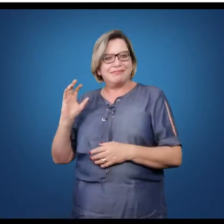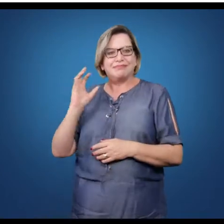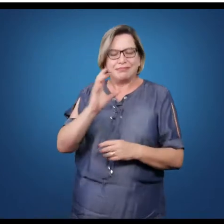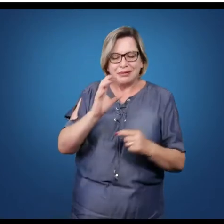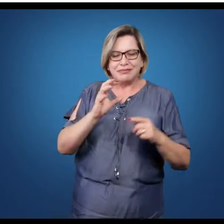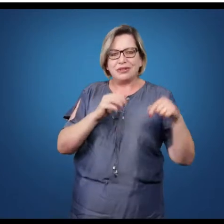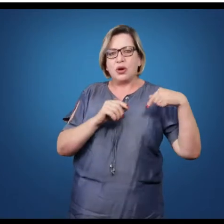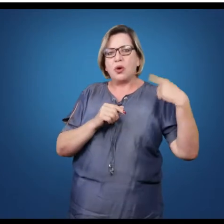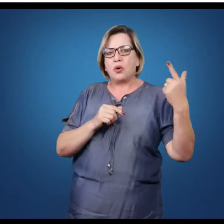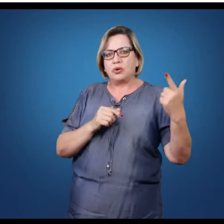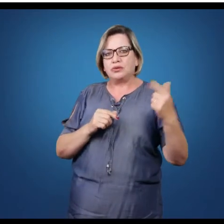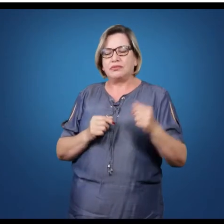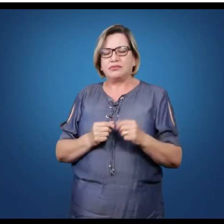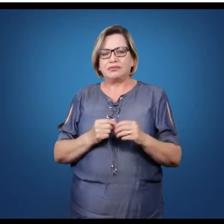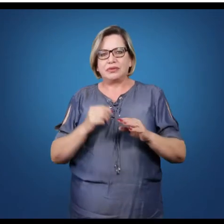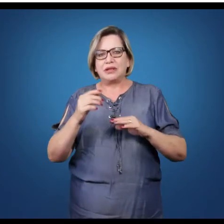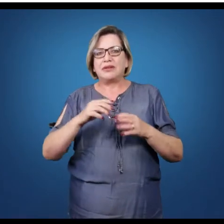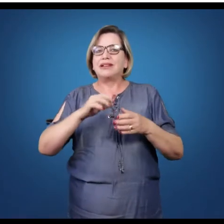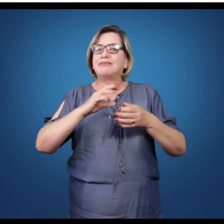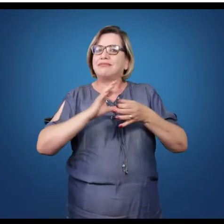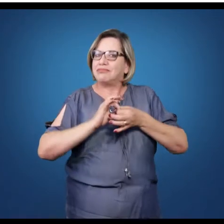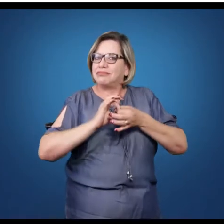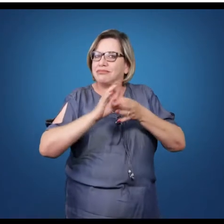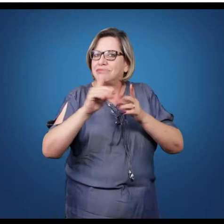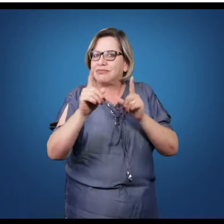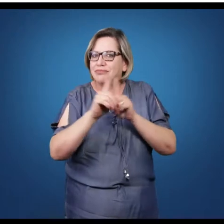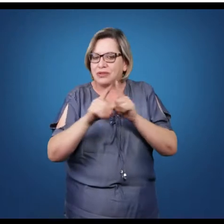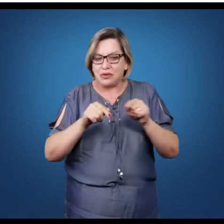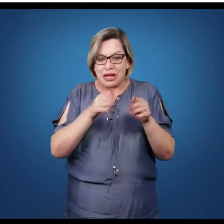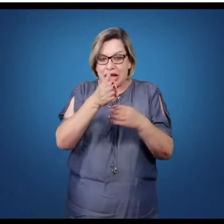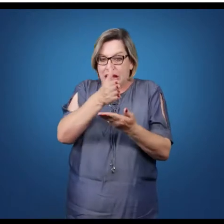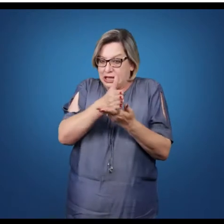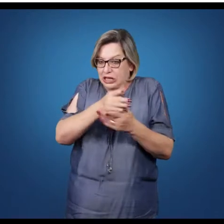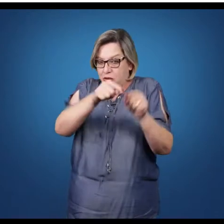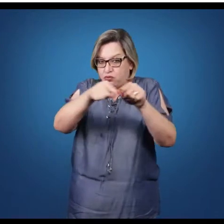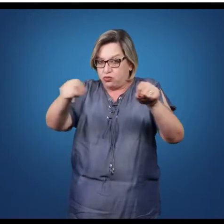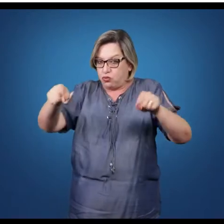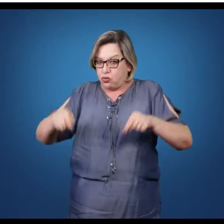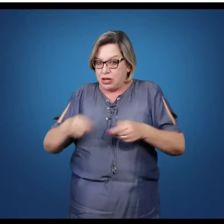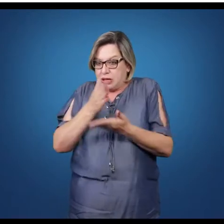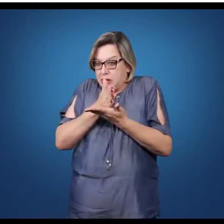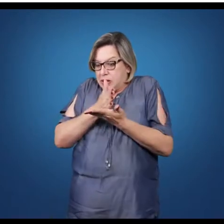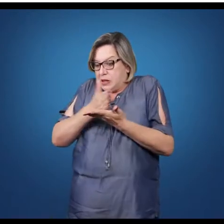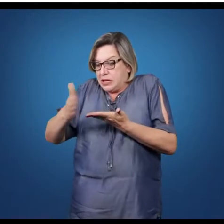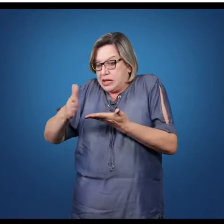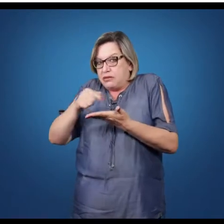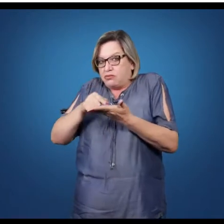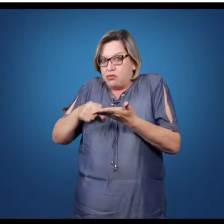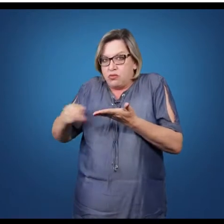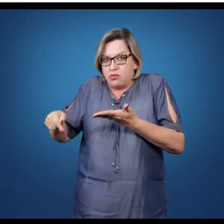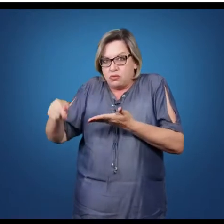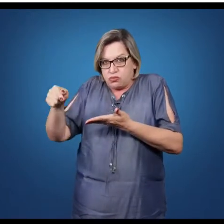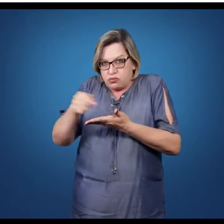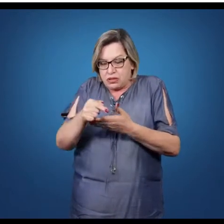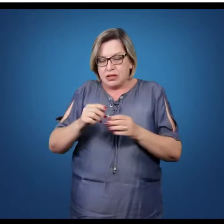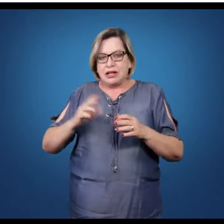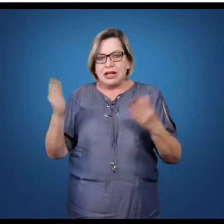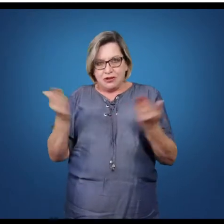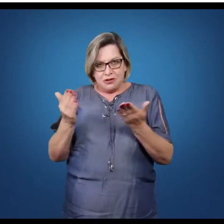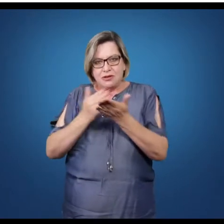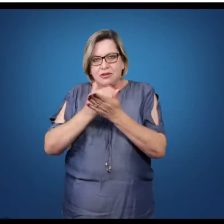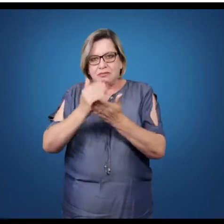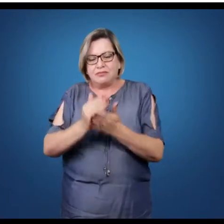bate. Mas esse aleatório é nessa meia quadra, nesse espaço de cá. Tá bom? Vamos